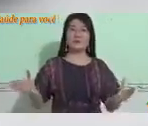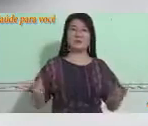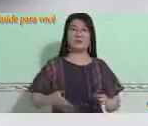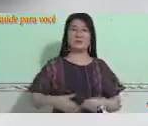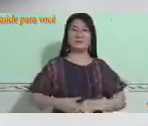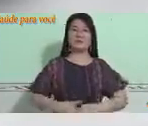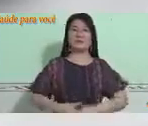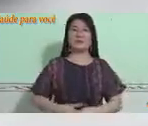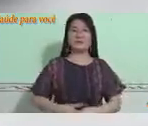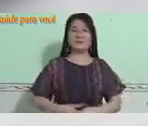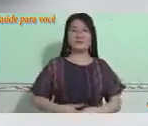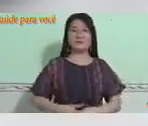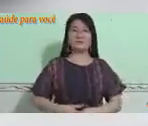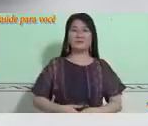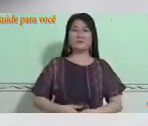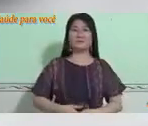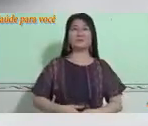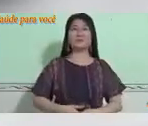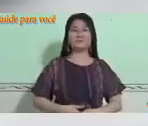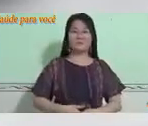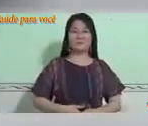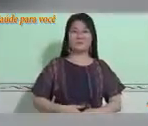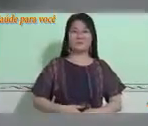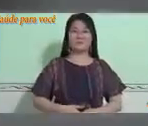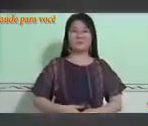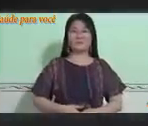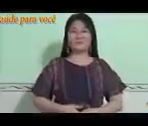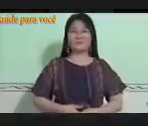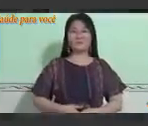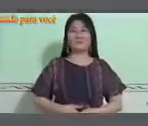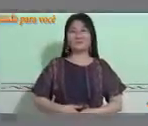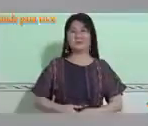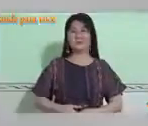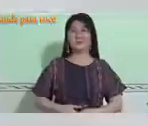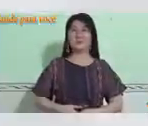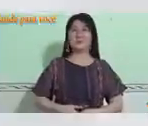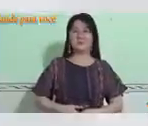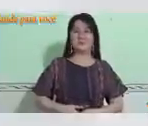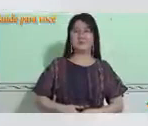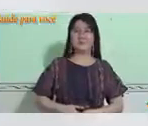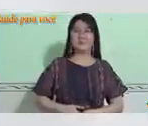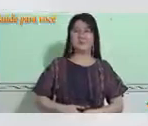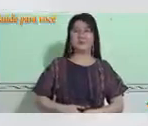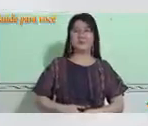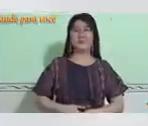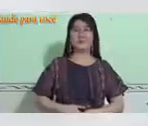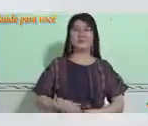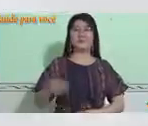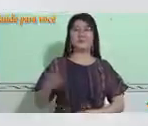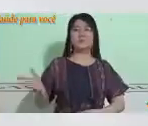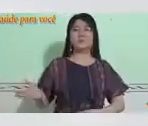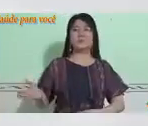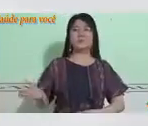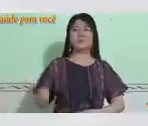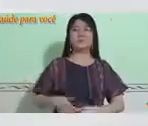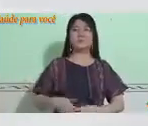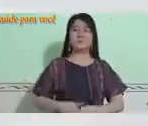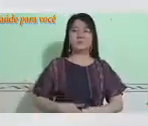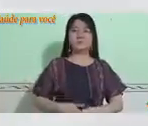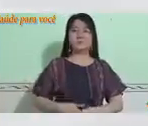EPORISSODURANTESSS 30 dias de intervalo entre um procedimento e outro, vírgula, é como uma pessoa zezente de inchada, vírgula, com dor